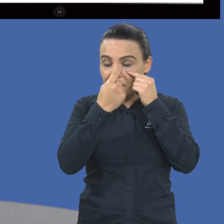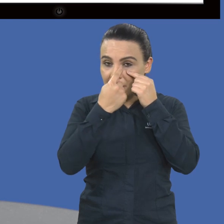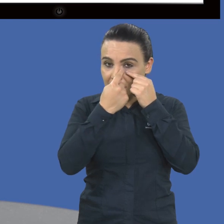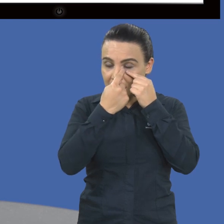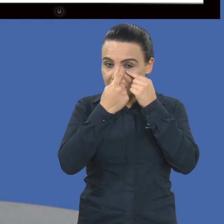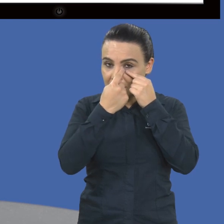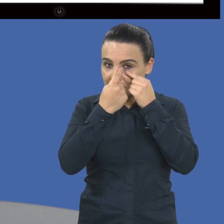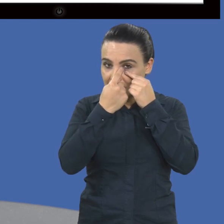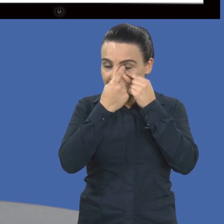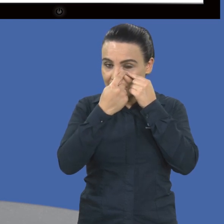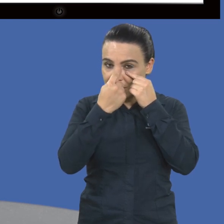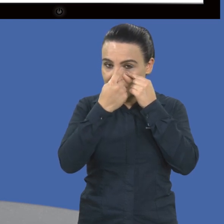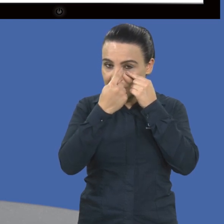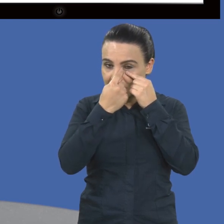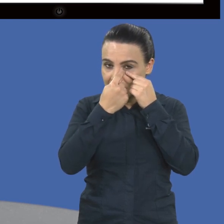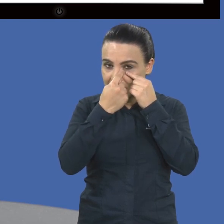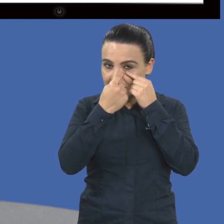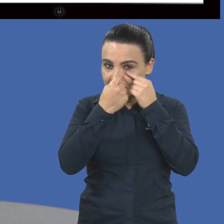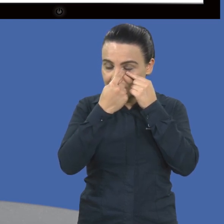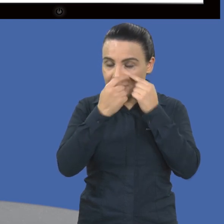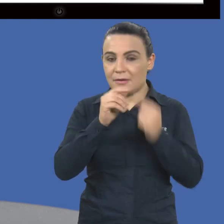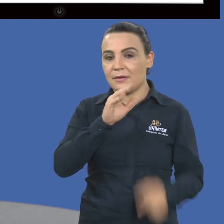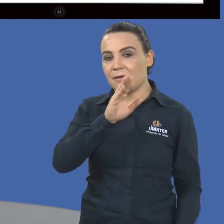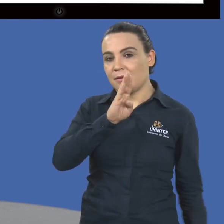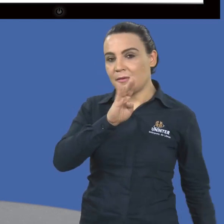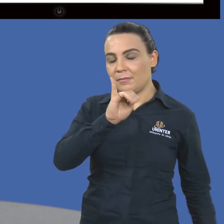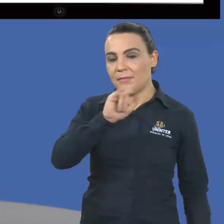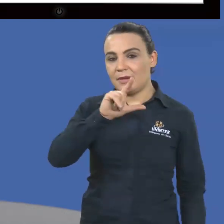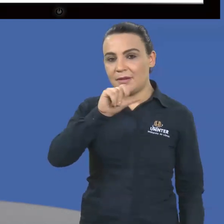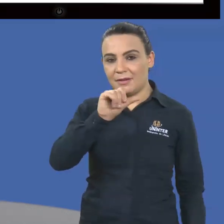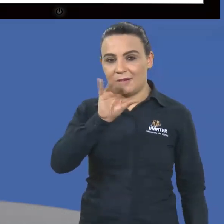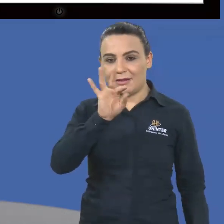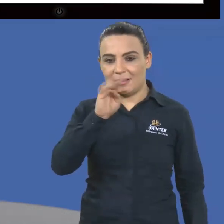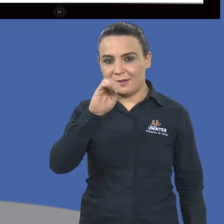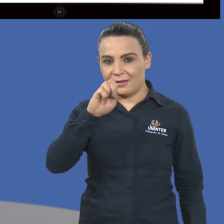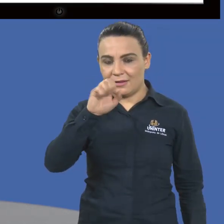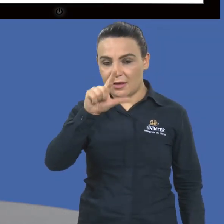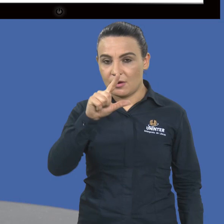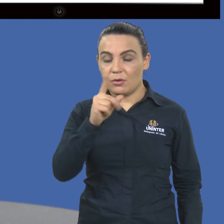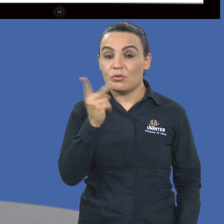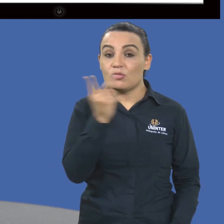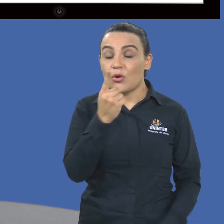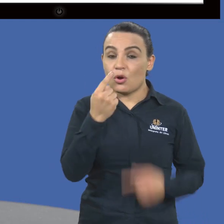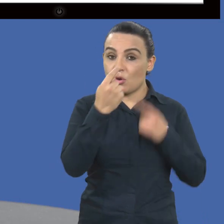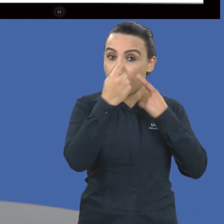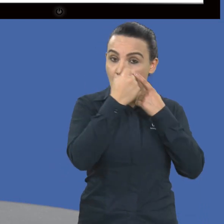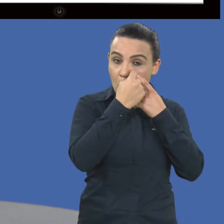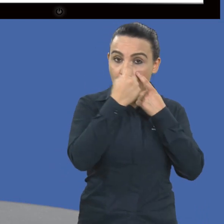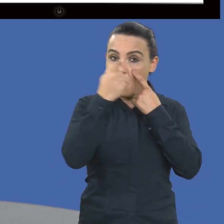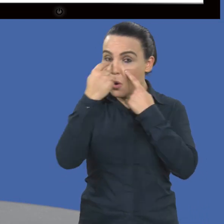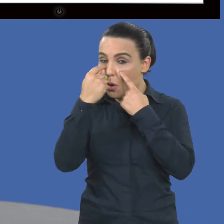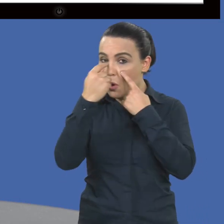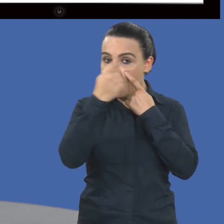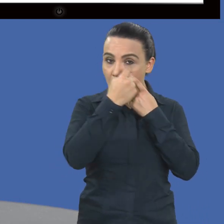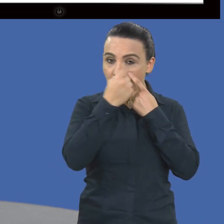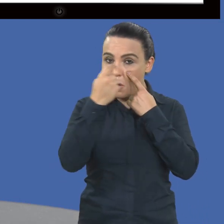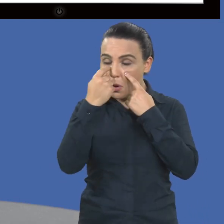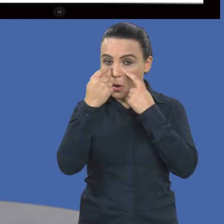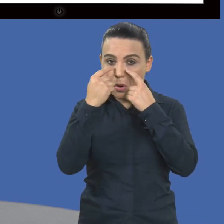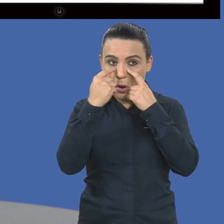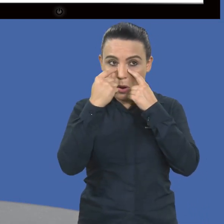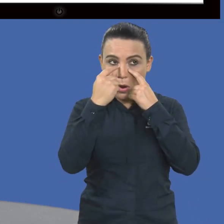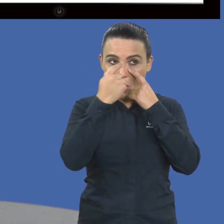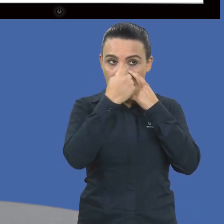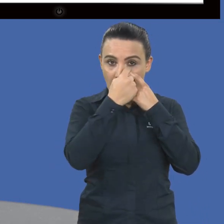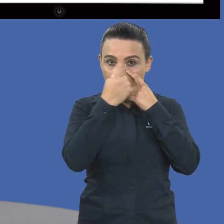da prega epicântica bilateral. Então, sempre aparece nos dois olhos. Essa prega epicântica é